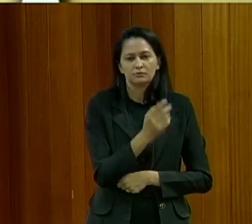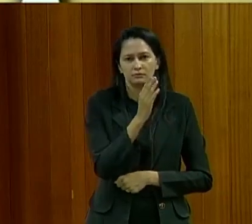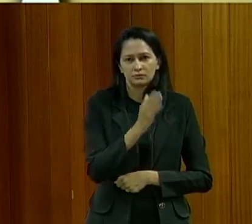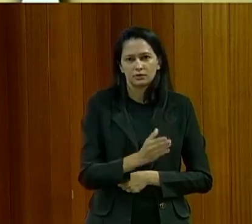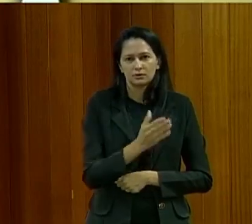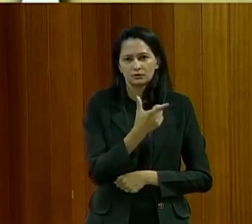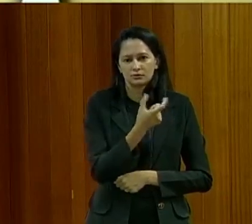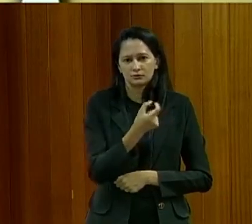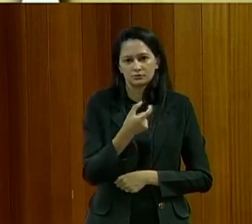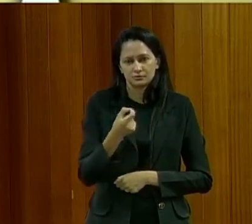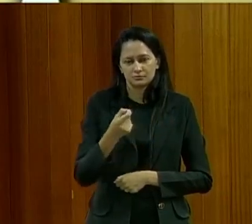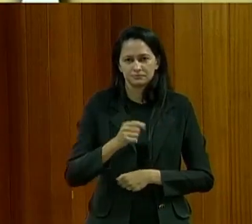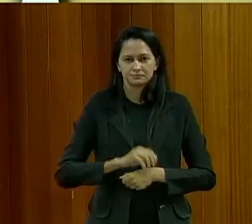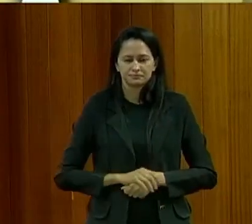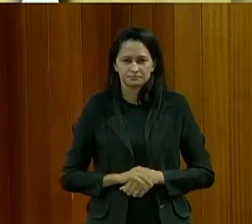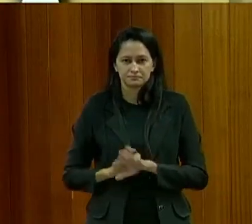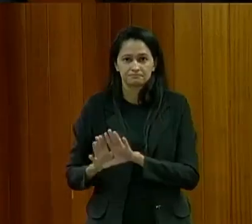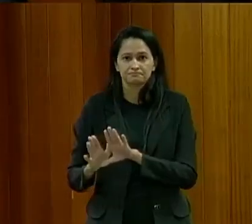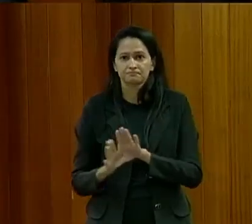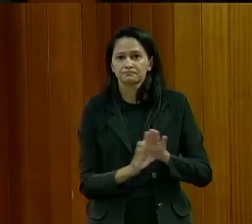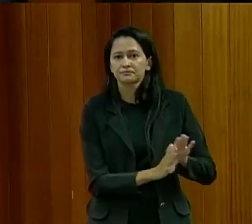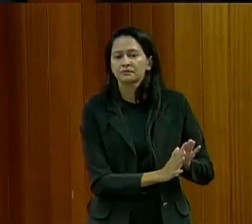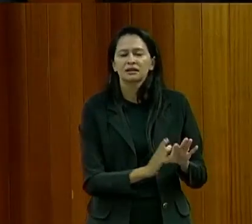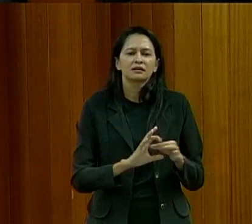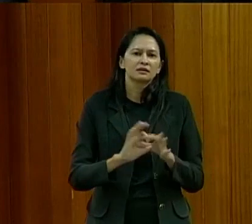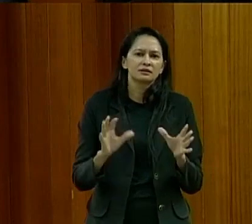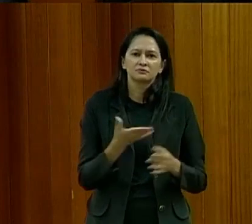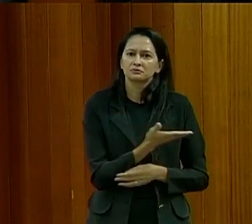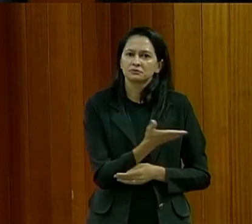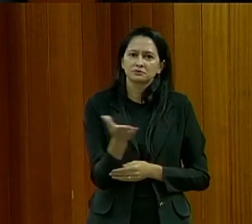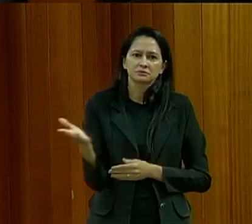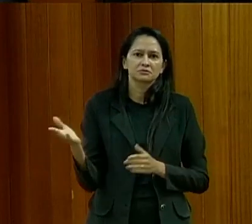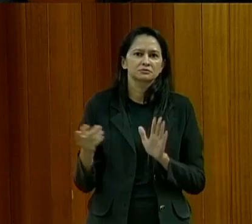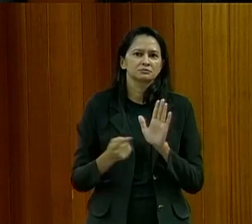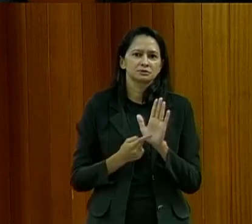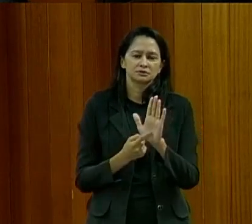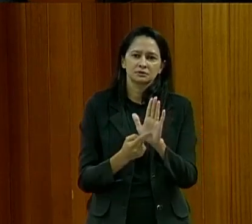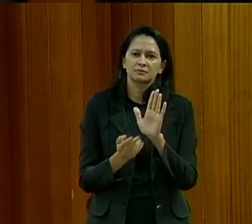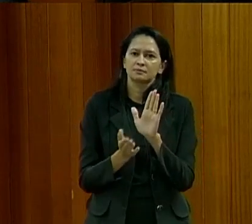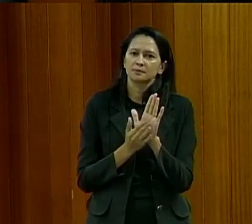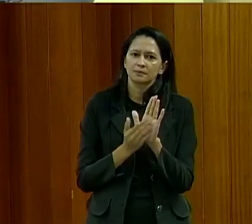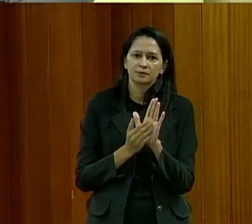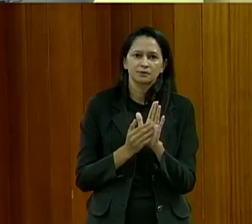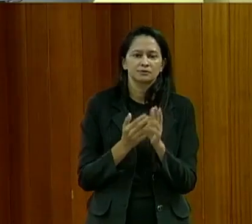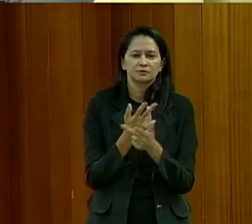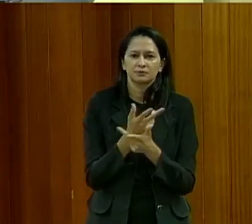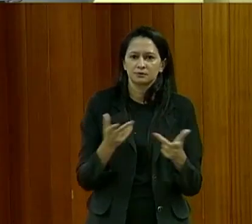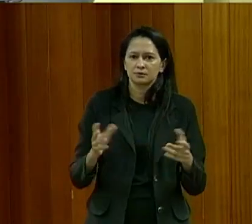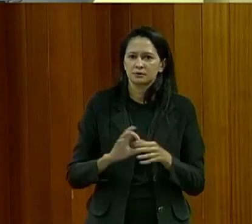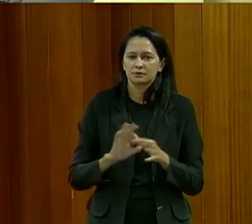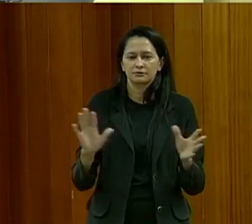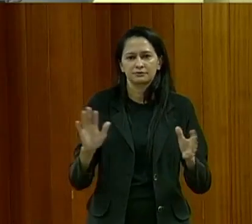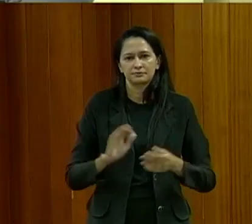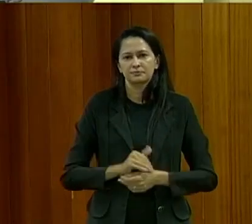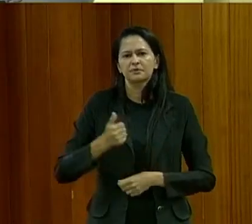101/2000. O momento é destinado à apresentação de matérias. Senhores vereadores, pela ordem de